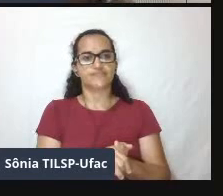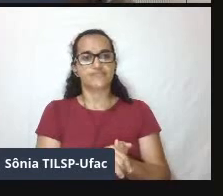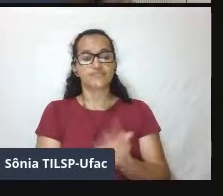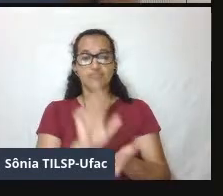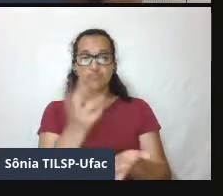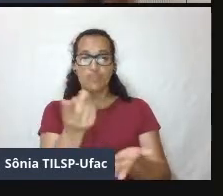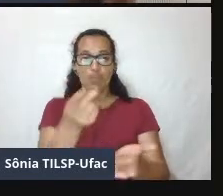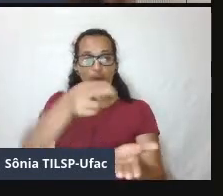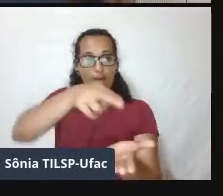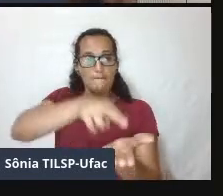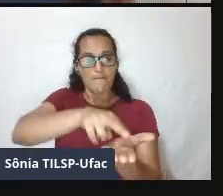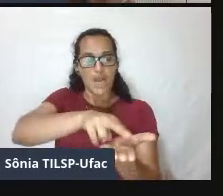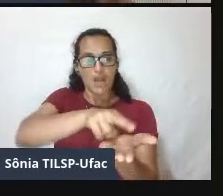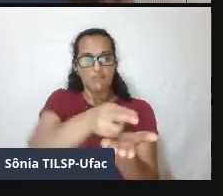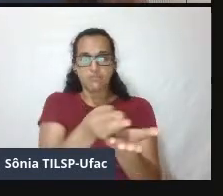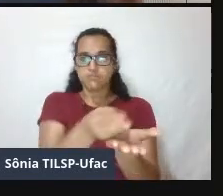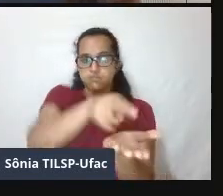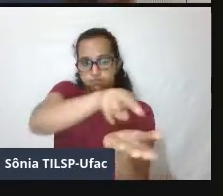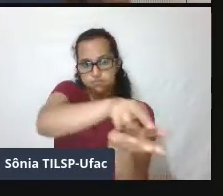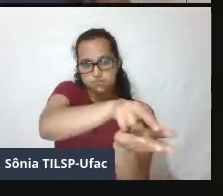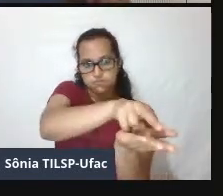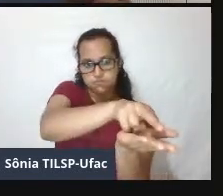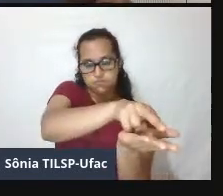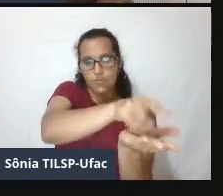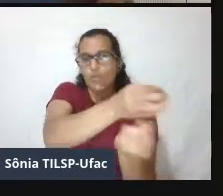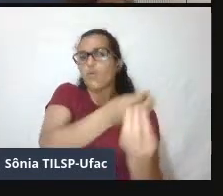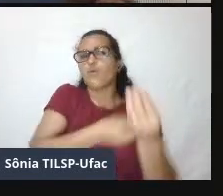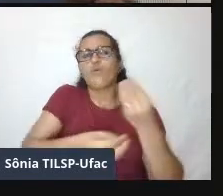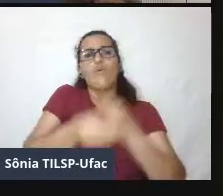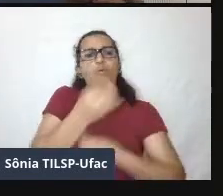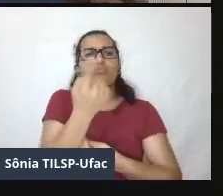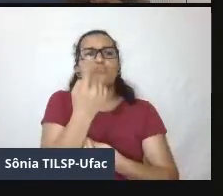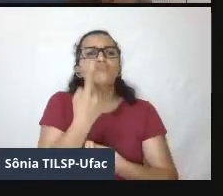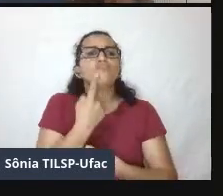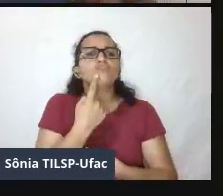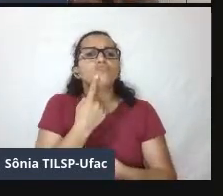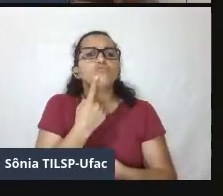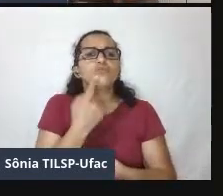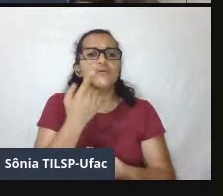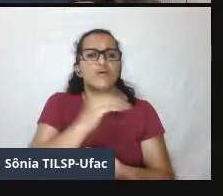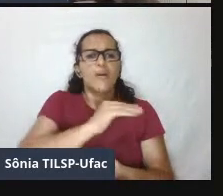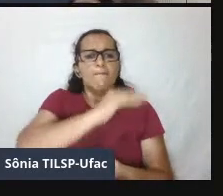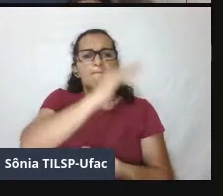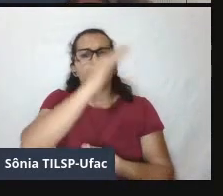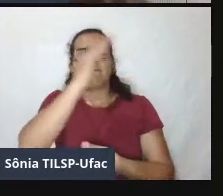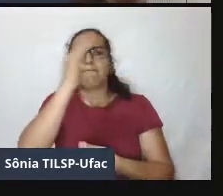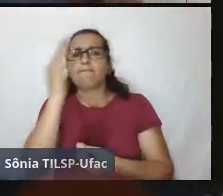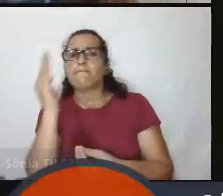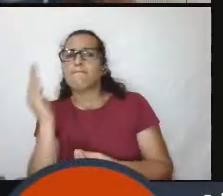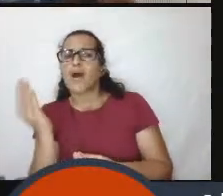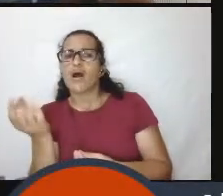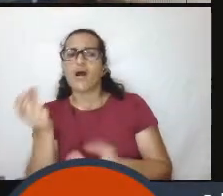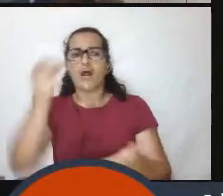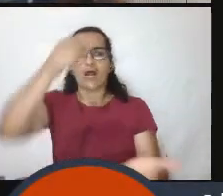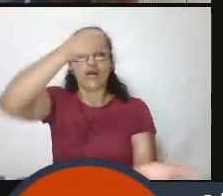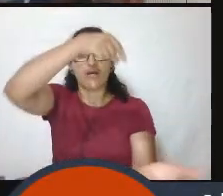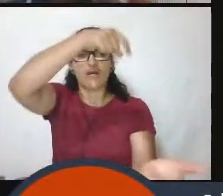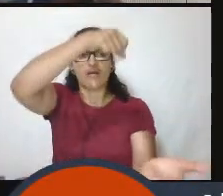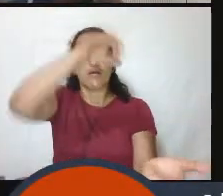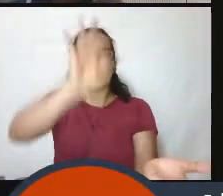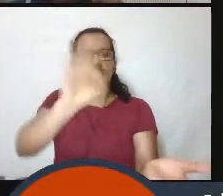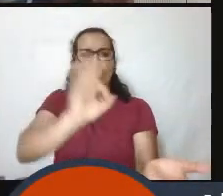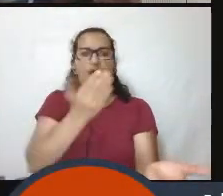baixo, como que eu vou ficar um dia inteiro sem alimentar esse paciente? Isso é um ato de irresponsabilidade. Deve existir